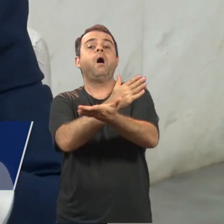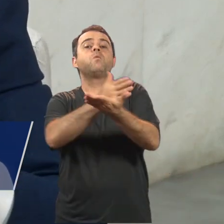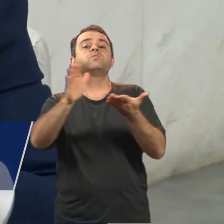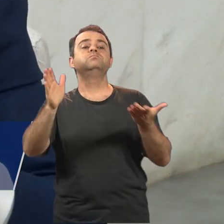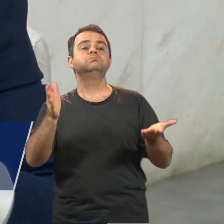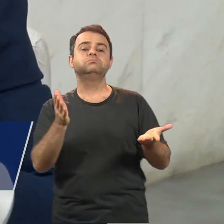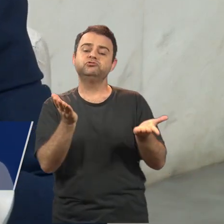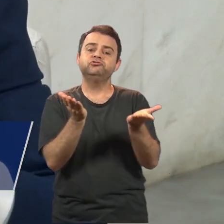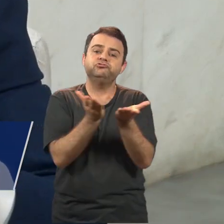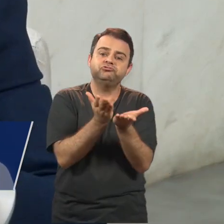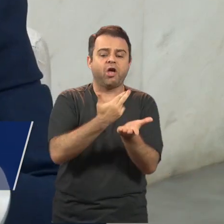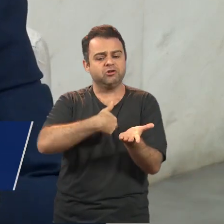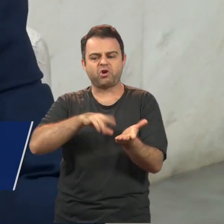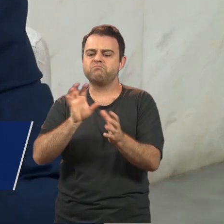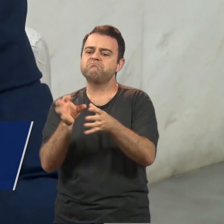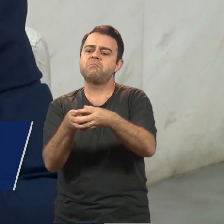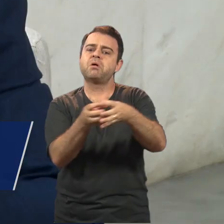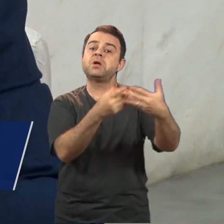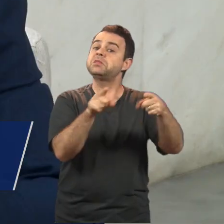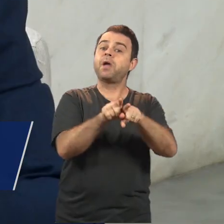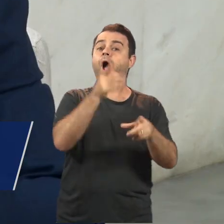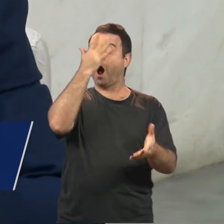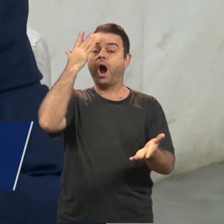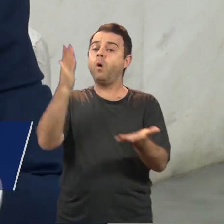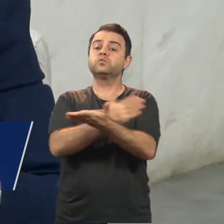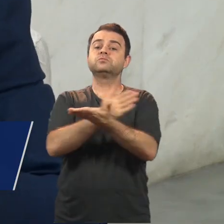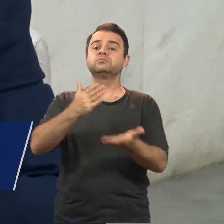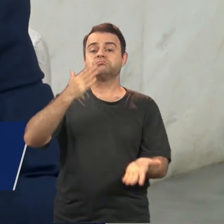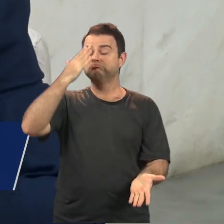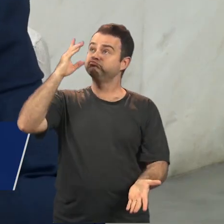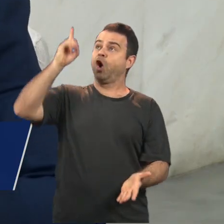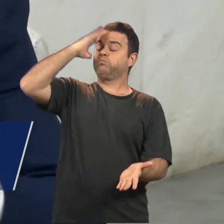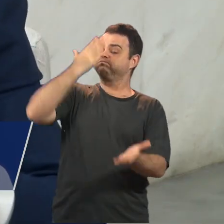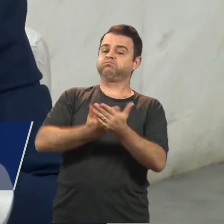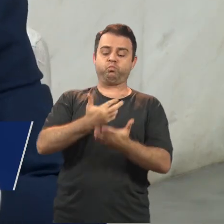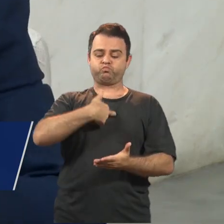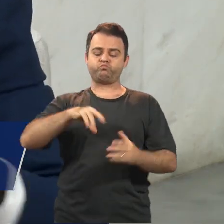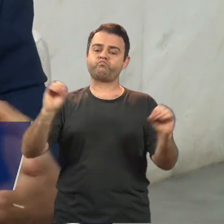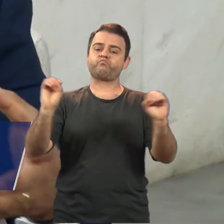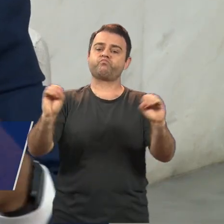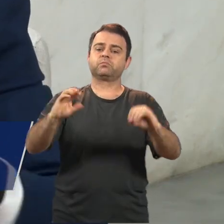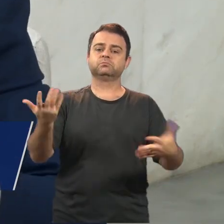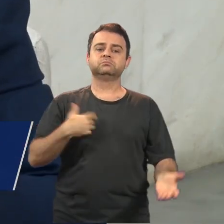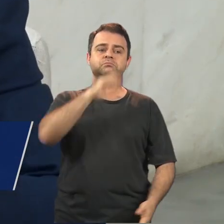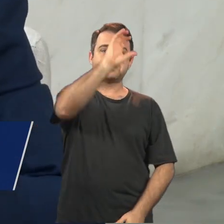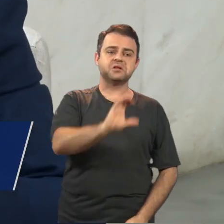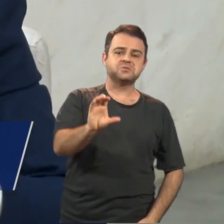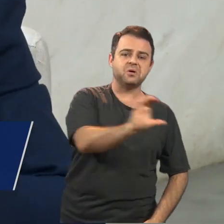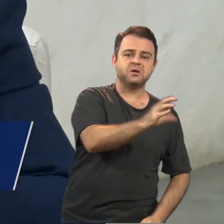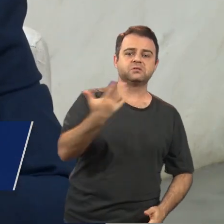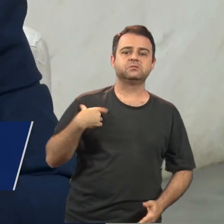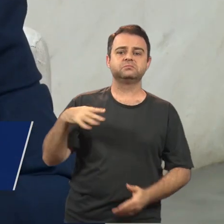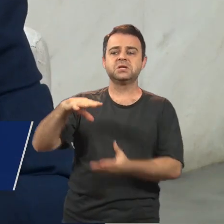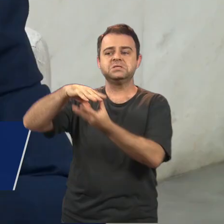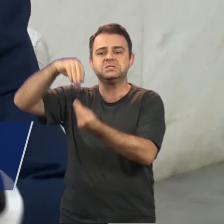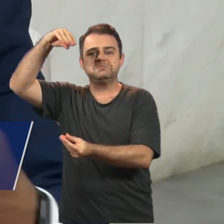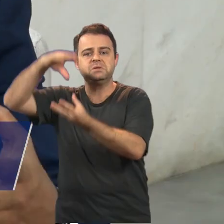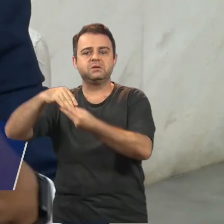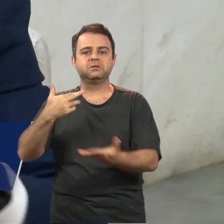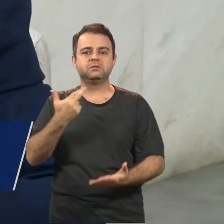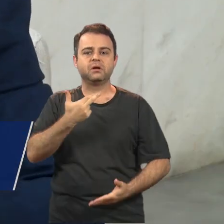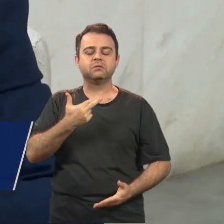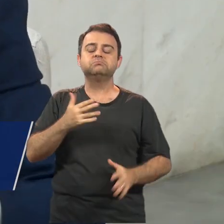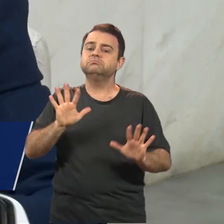de todas as religiões, como chegam também ateus, como chegam católicos, espíritas. Nós não olhamos para a